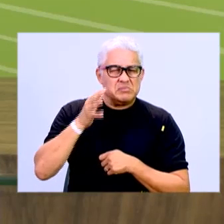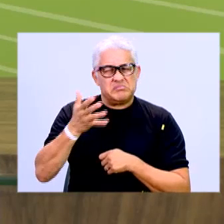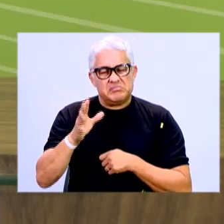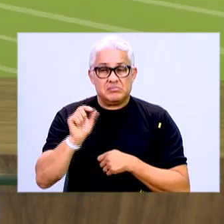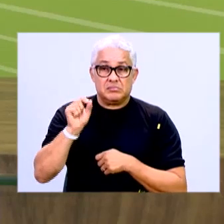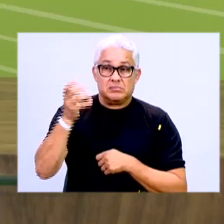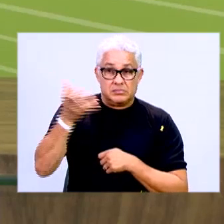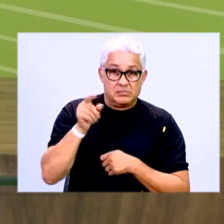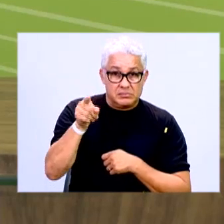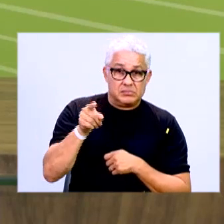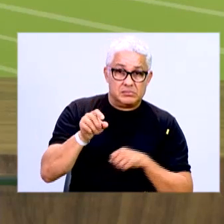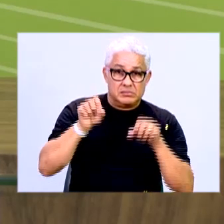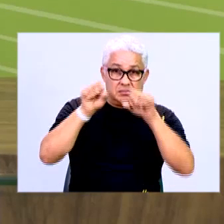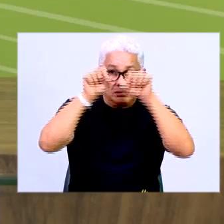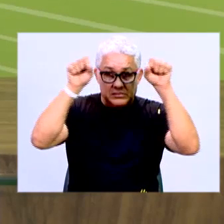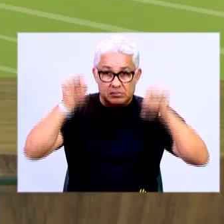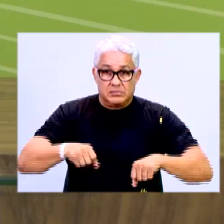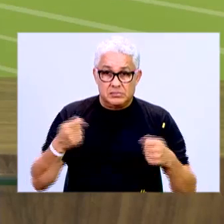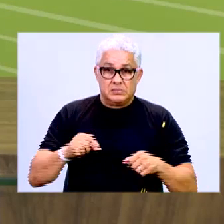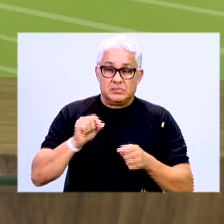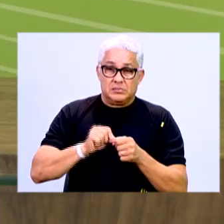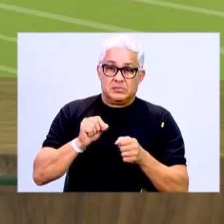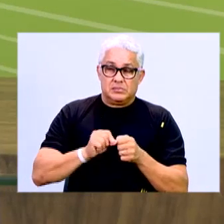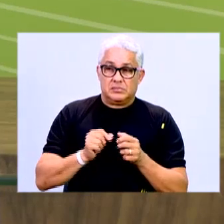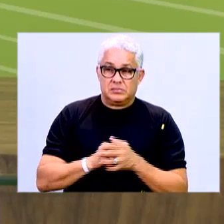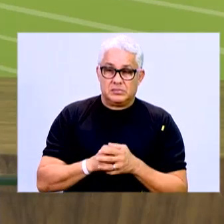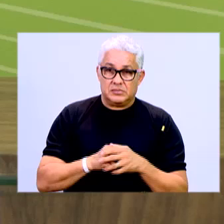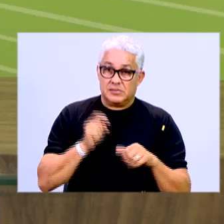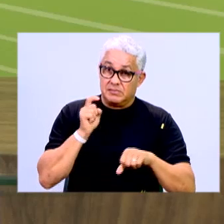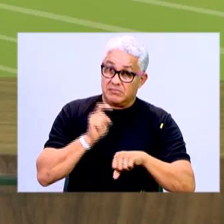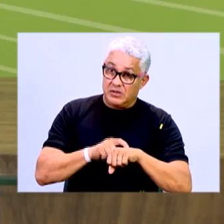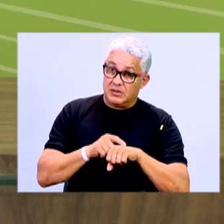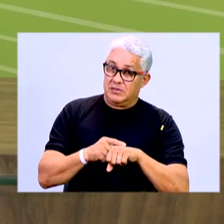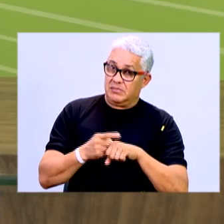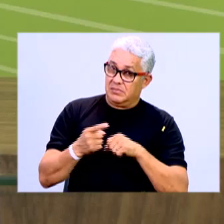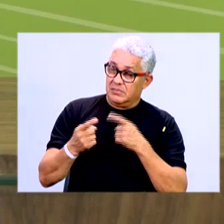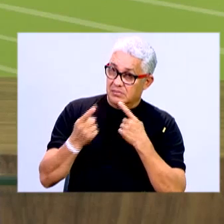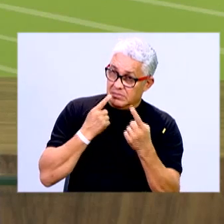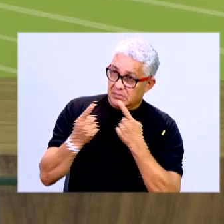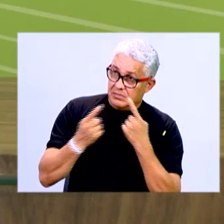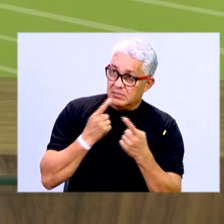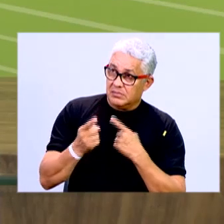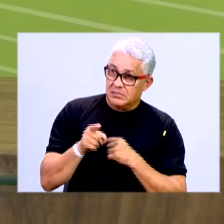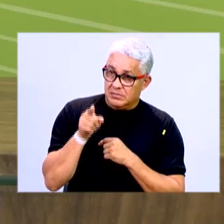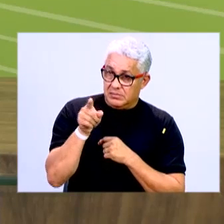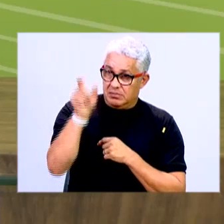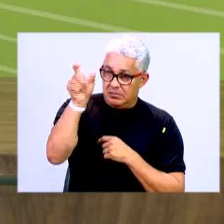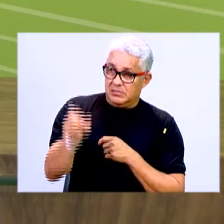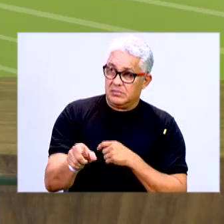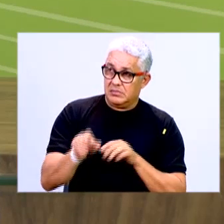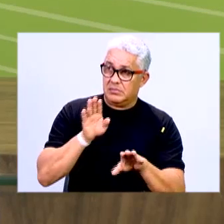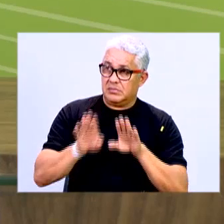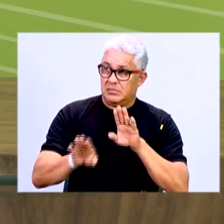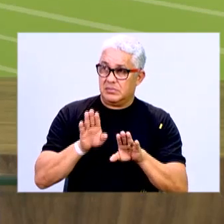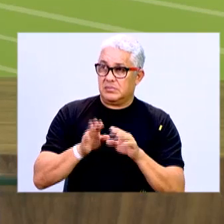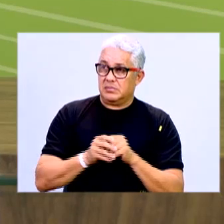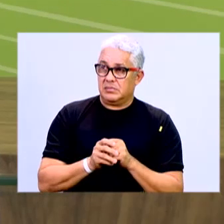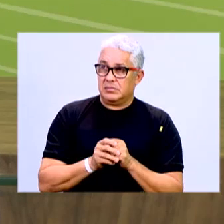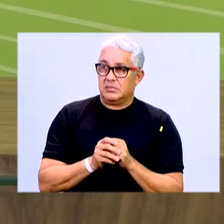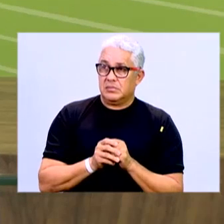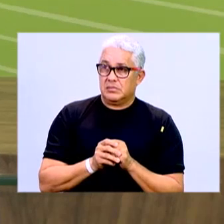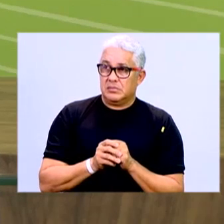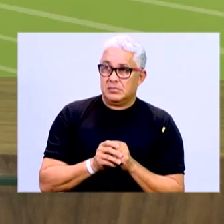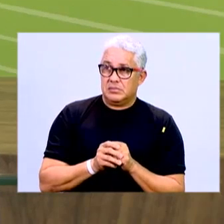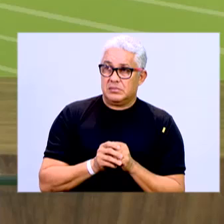ele quer e o que o sistema precisa fazer. Então, esse momento da entrevista, muitas vezes são